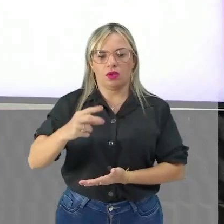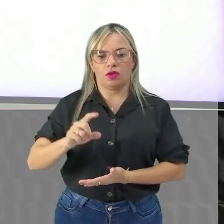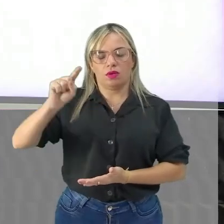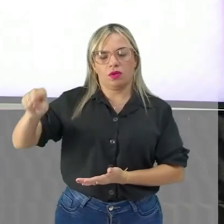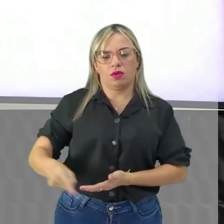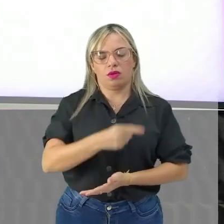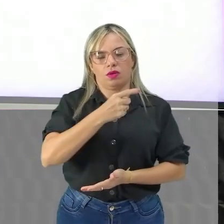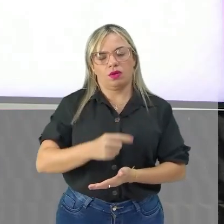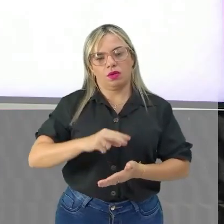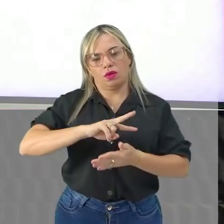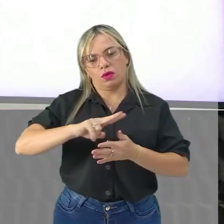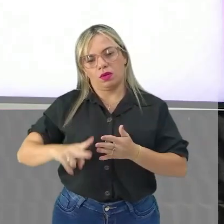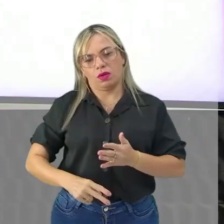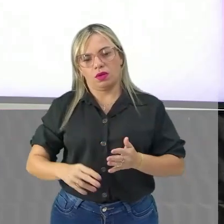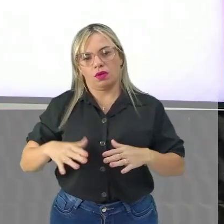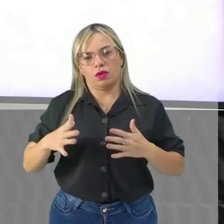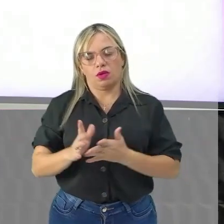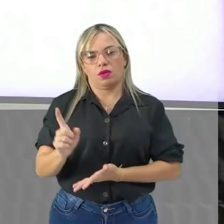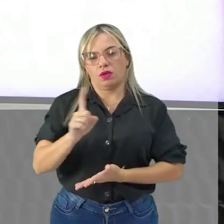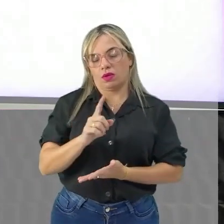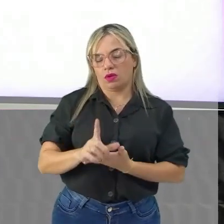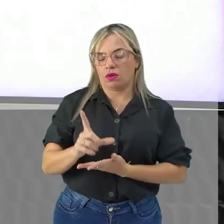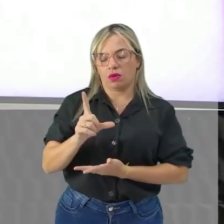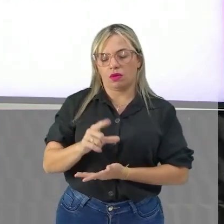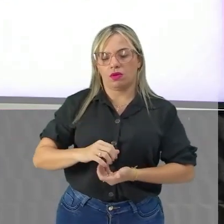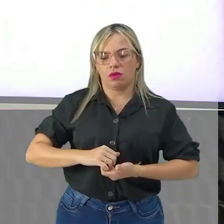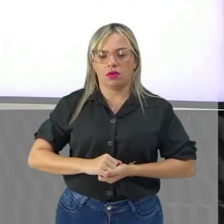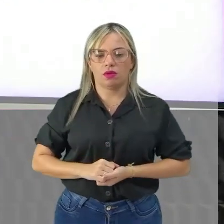3,2 mil espécies, né? Não é pouca coisa, não.